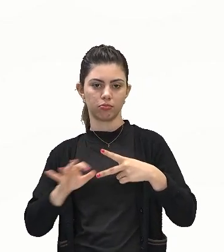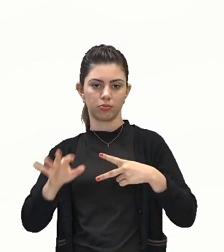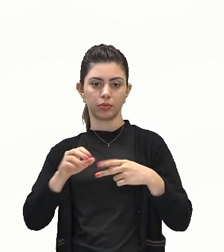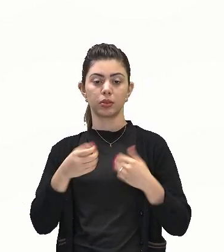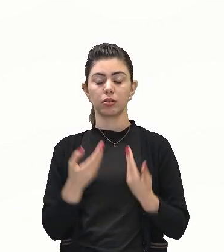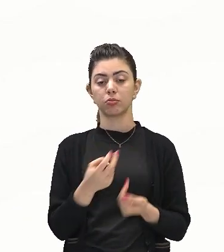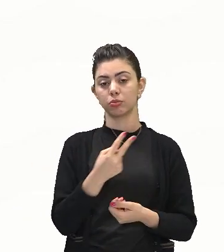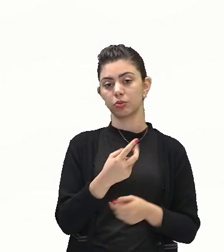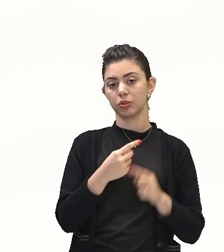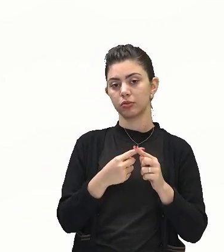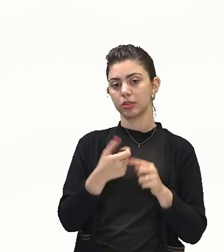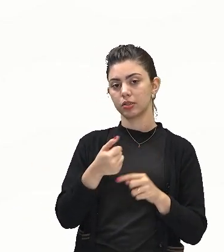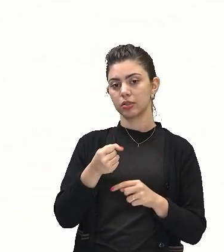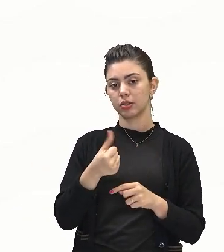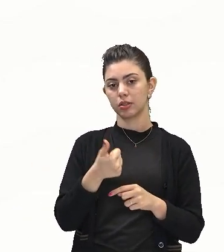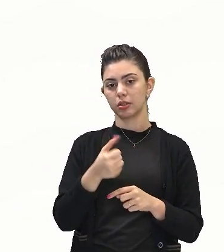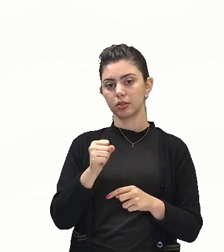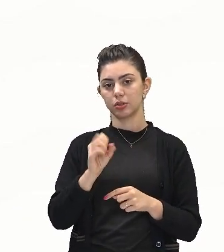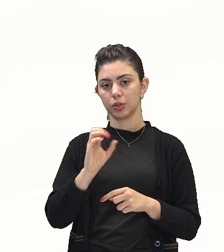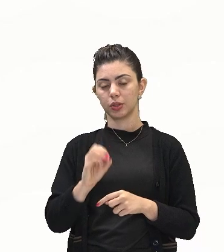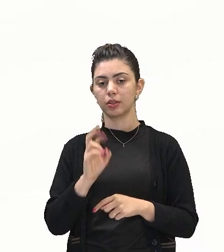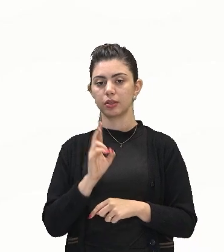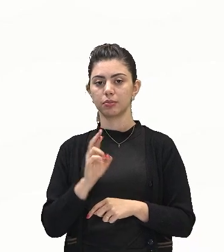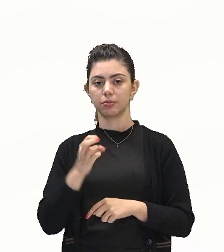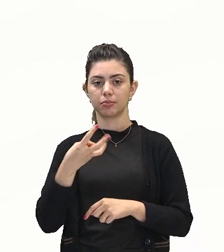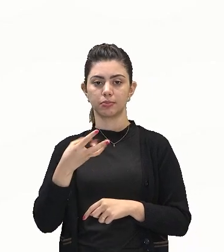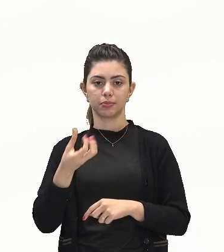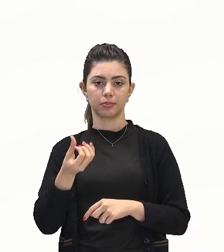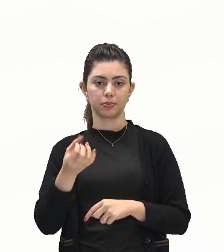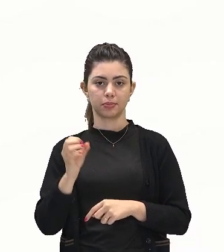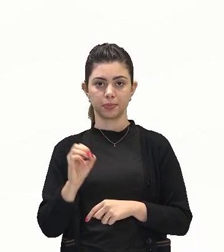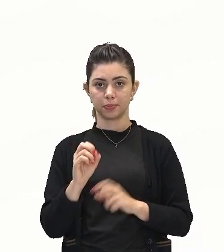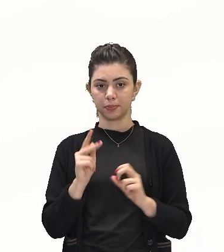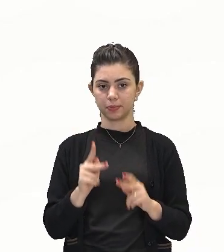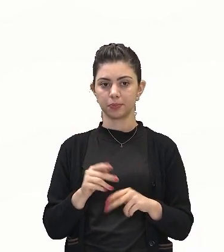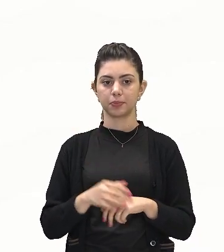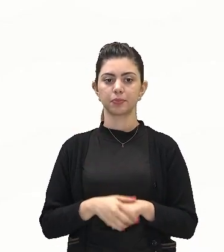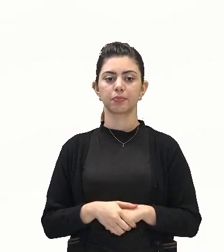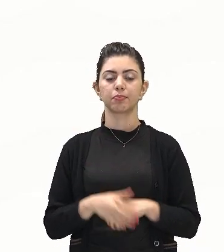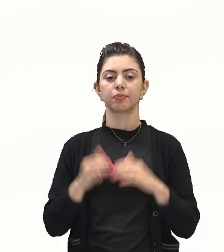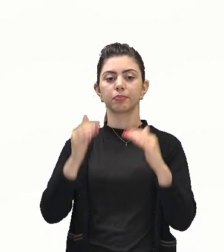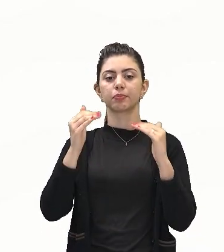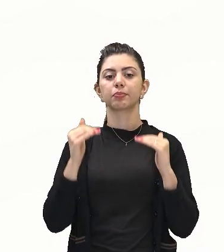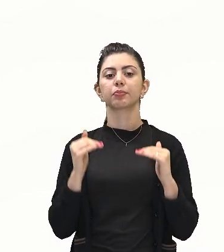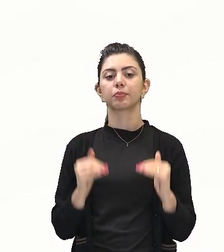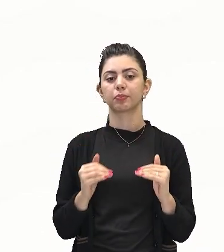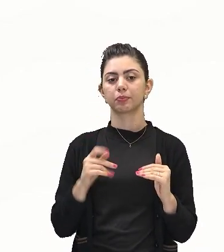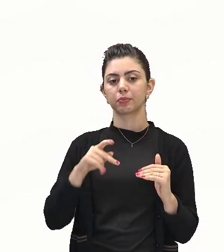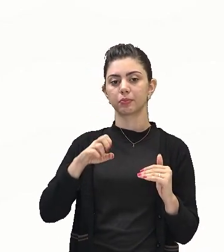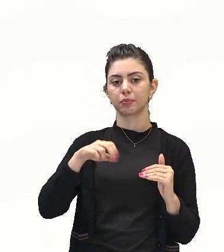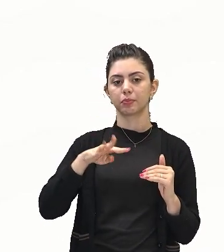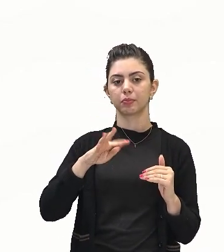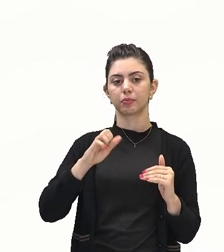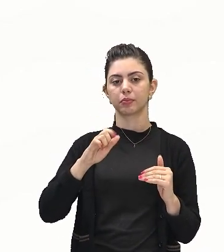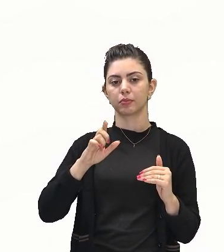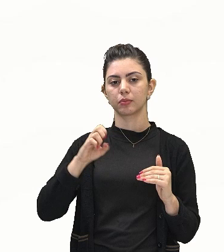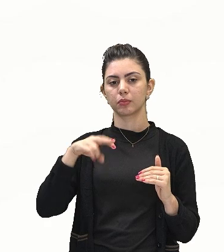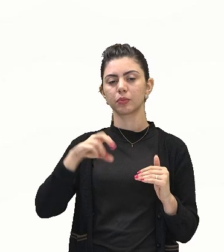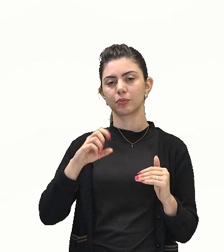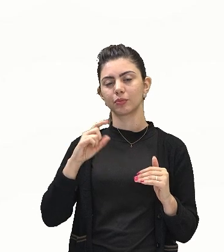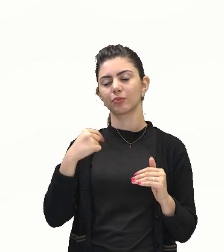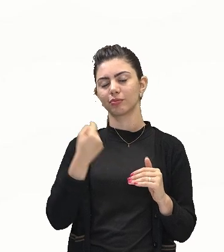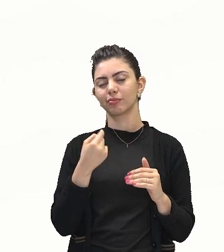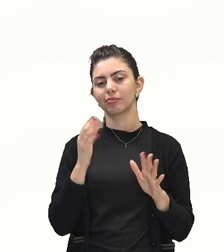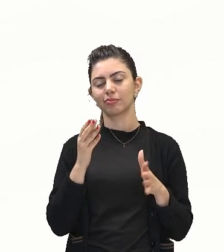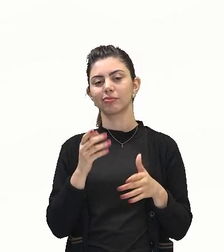vezes 180, 360. Ok? O pentágono, que foi o que a gente acabou de verificar,